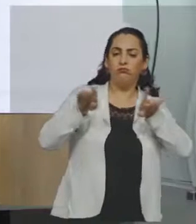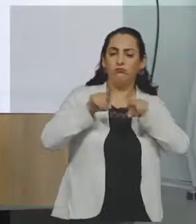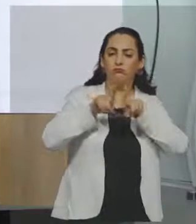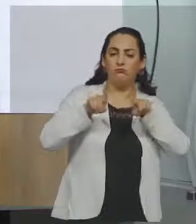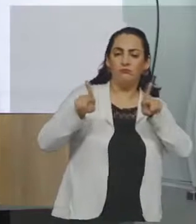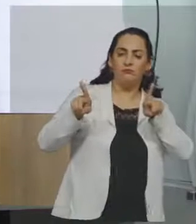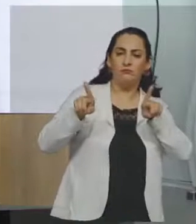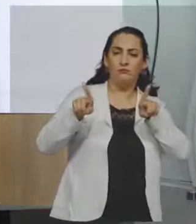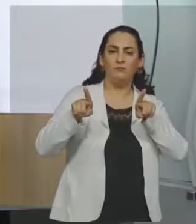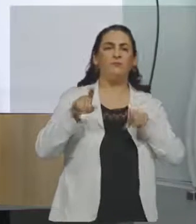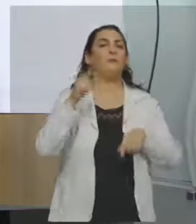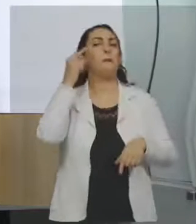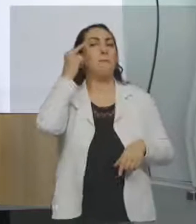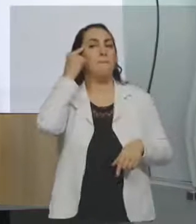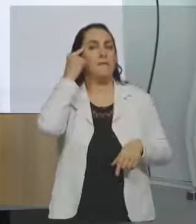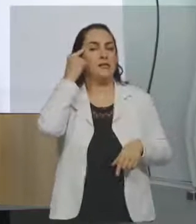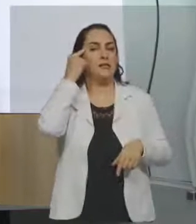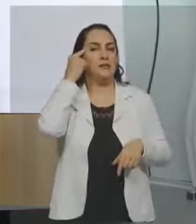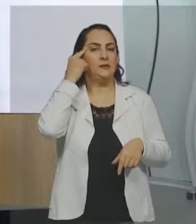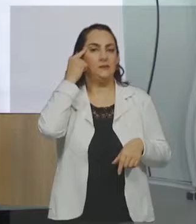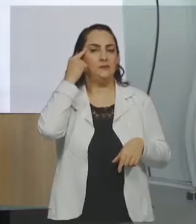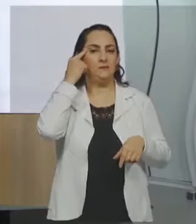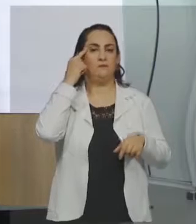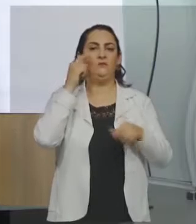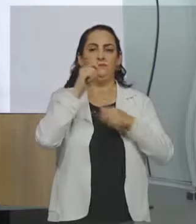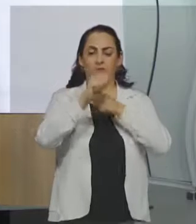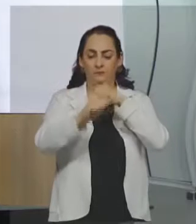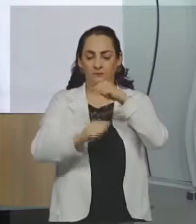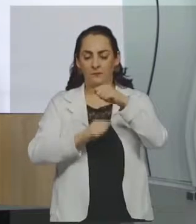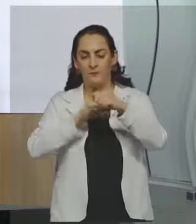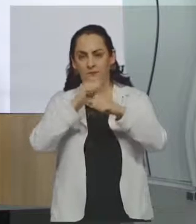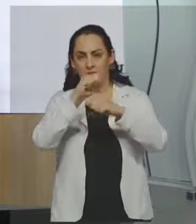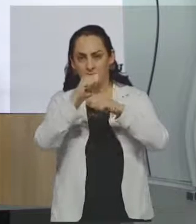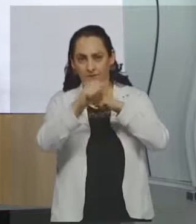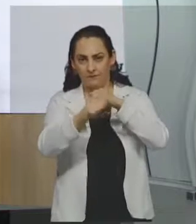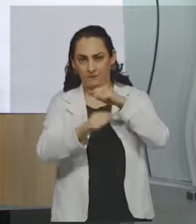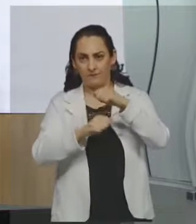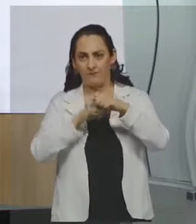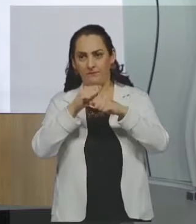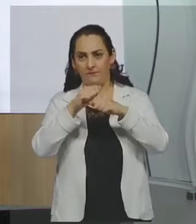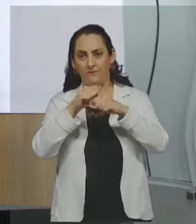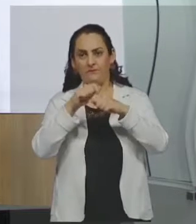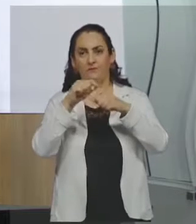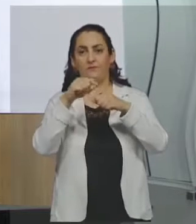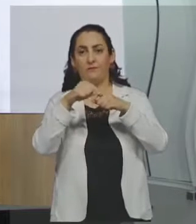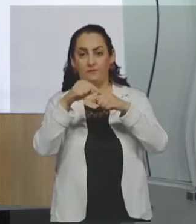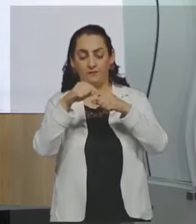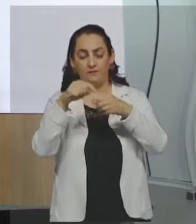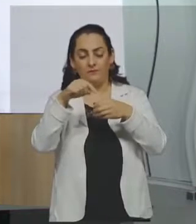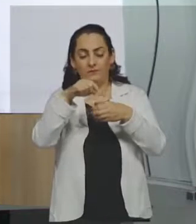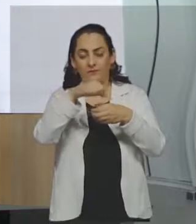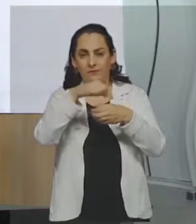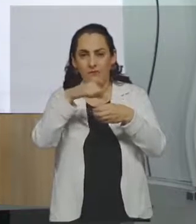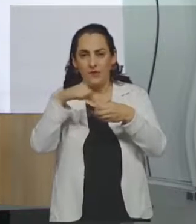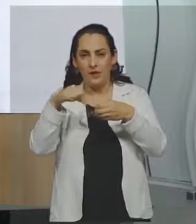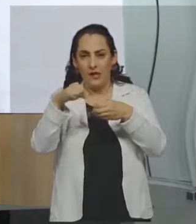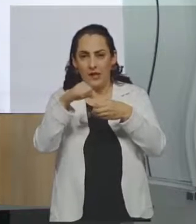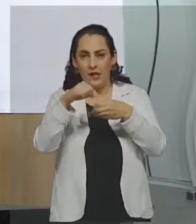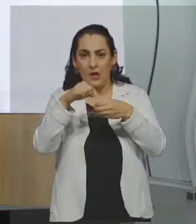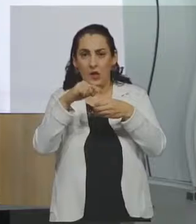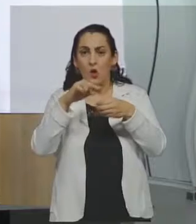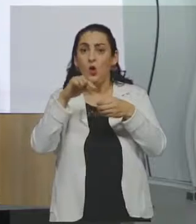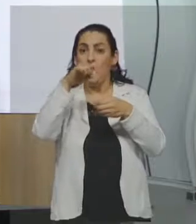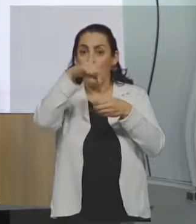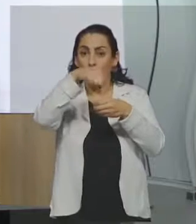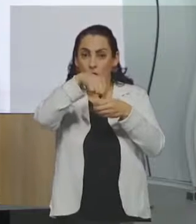que ali dentro tinha, dentro do átomo, né, então aquela esfera maciça com a carga positiva